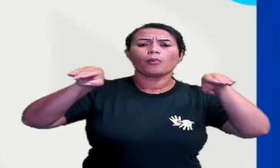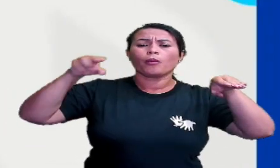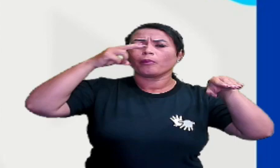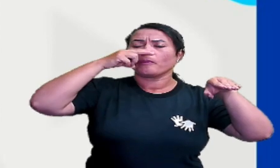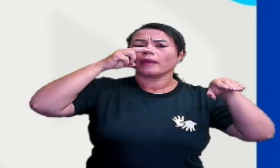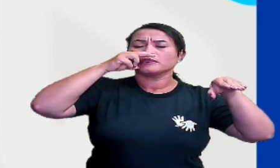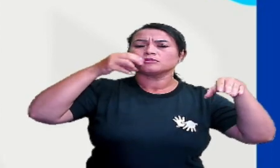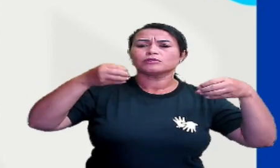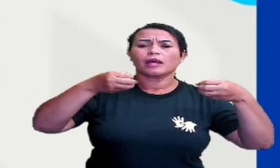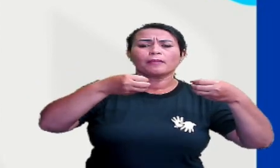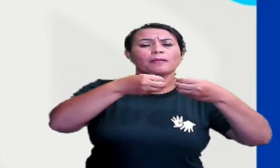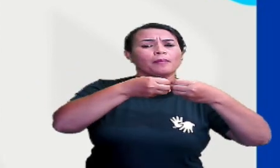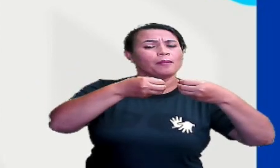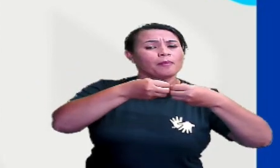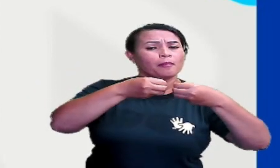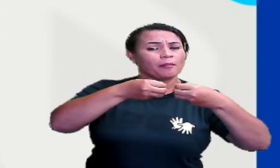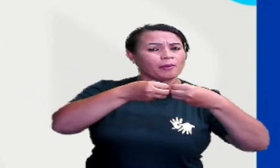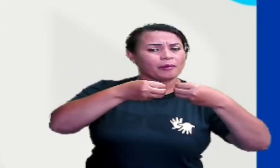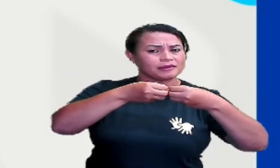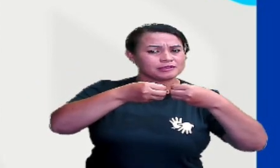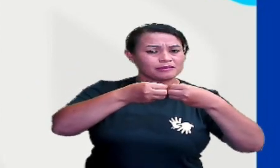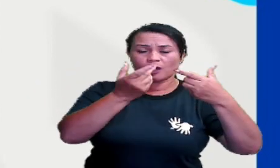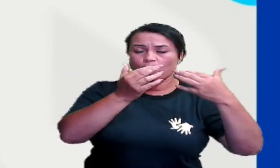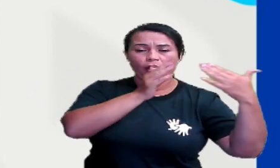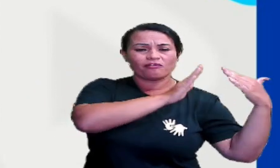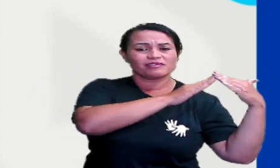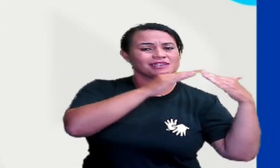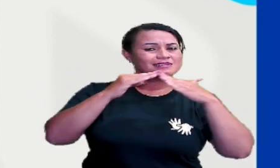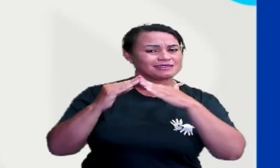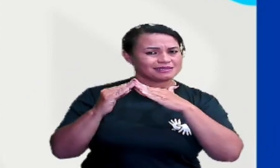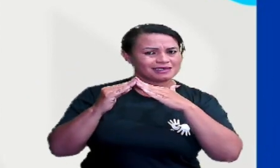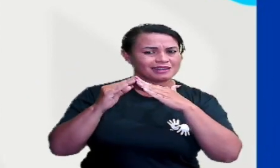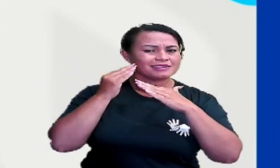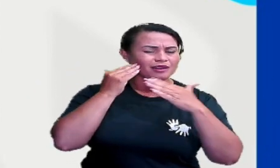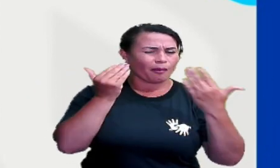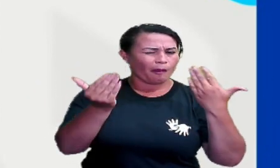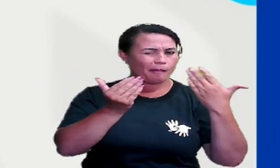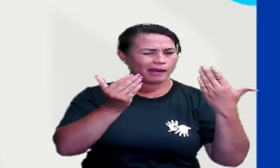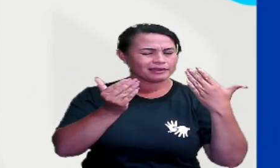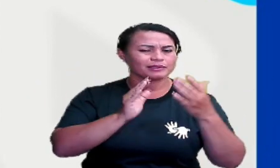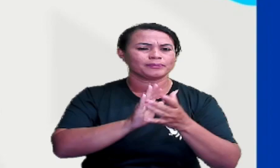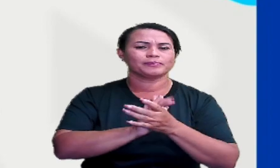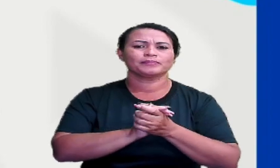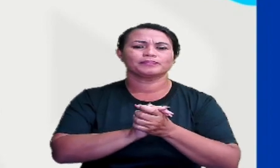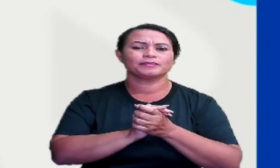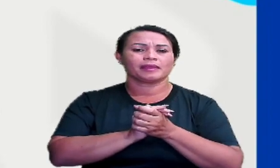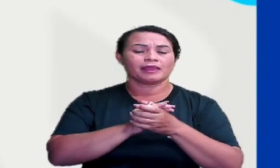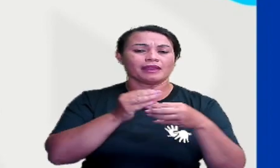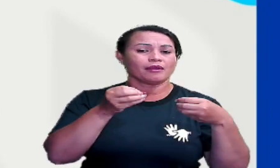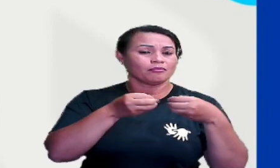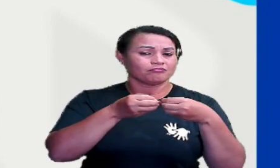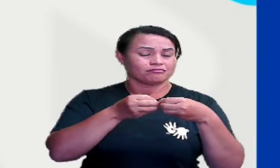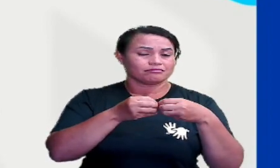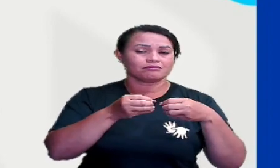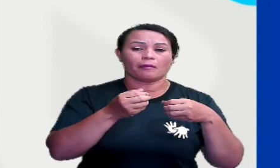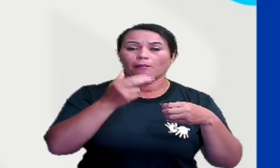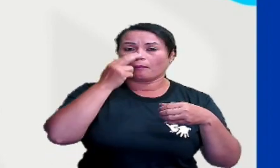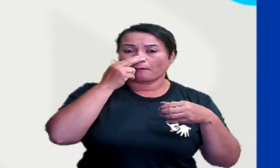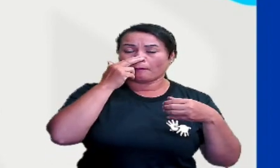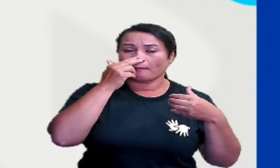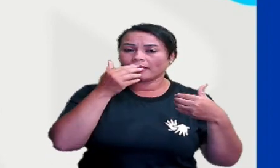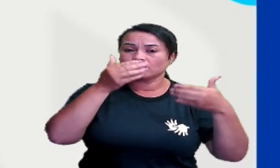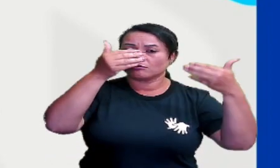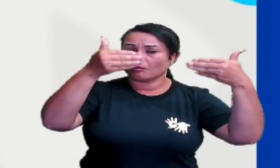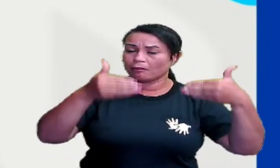Elas estão próximas, elas são vizinhas, tá certo? Elas estão no mesmo plano